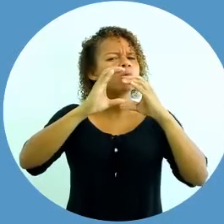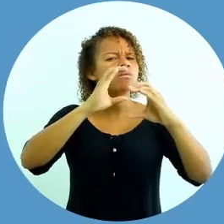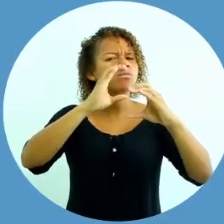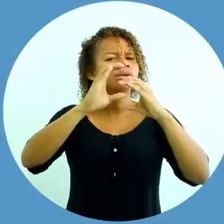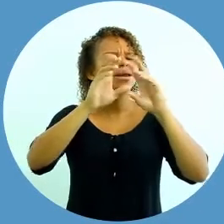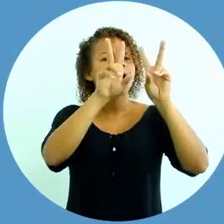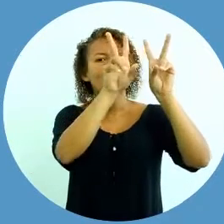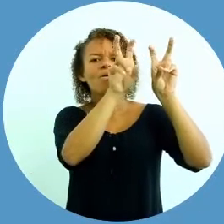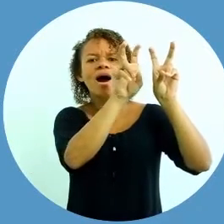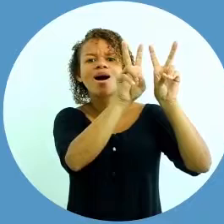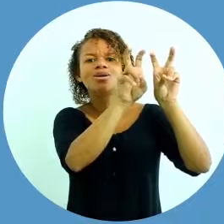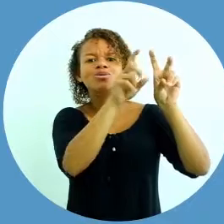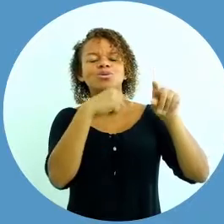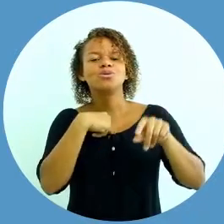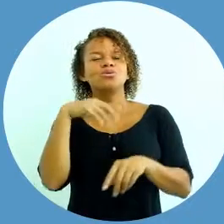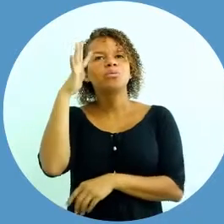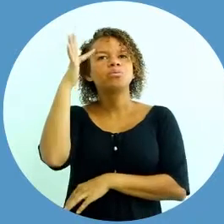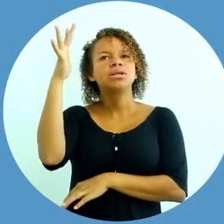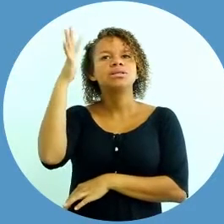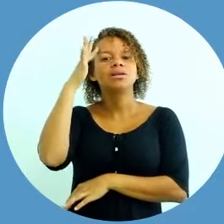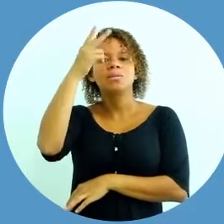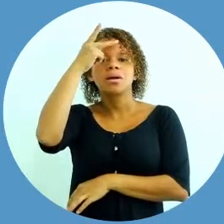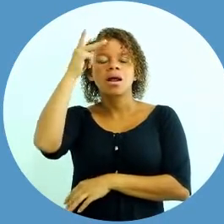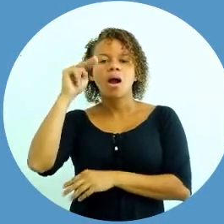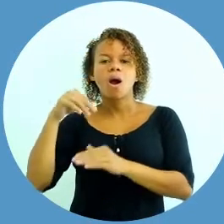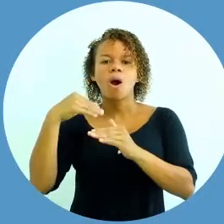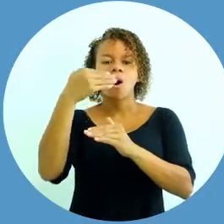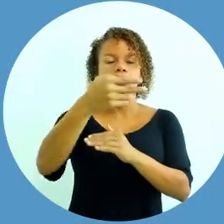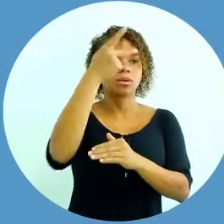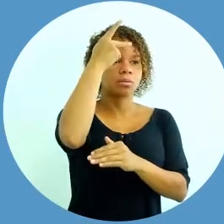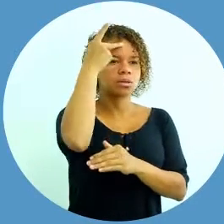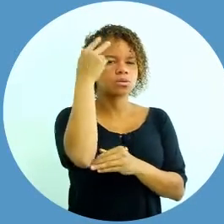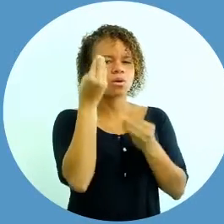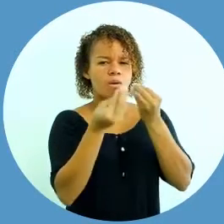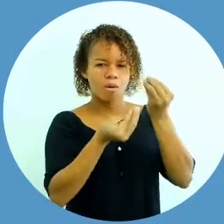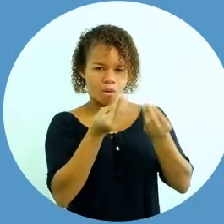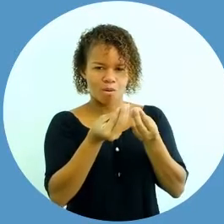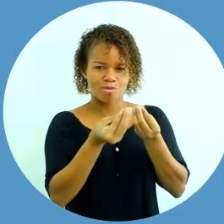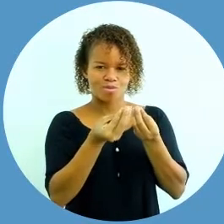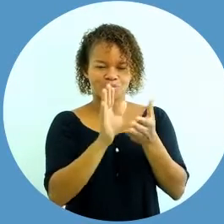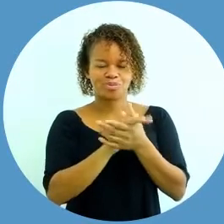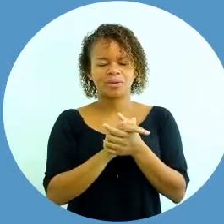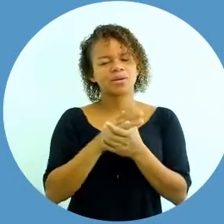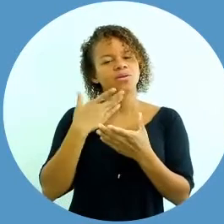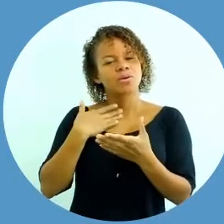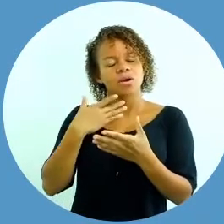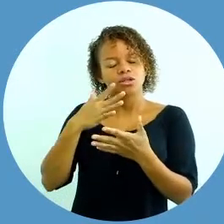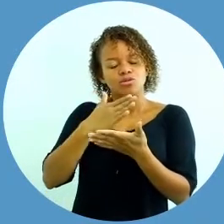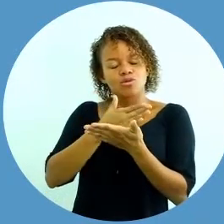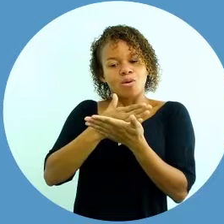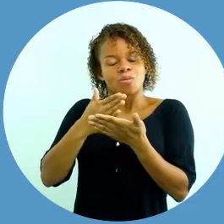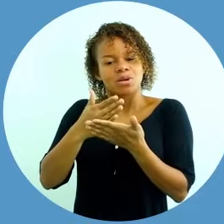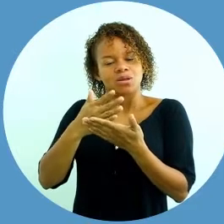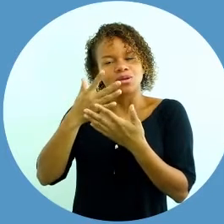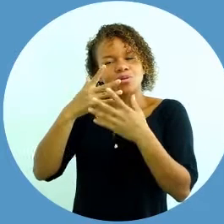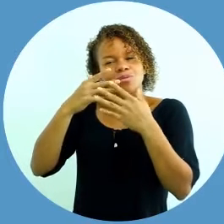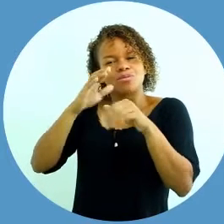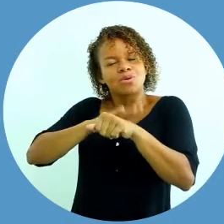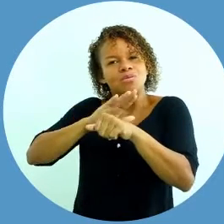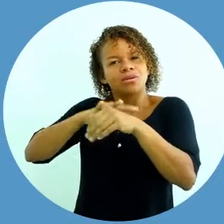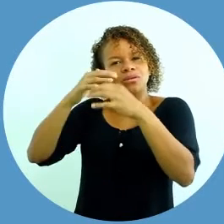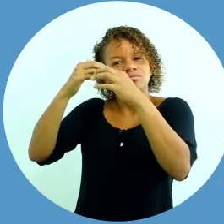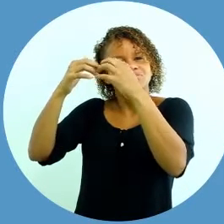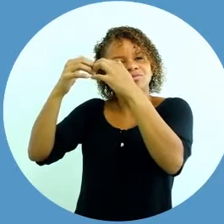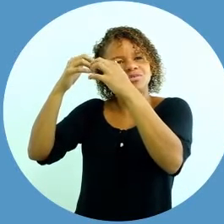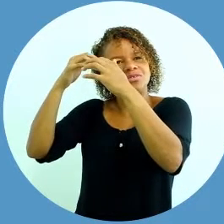comunicar o conteúdo que eu estou pensando para alguém. O momento da pré-produção é um momento de reflexão,